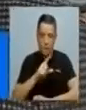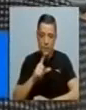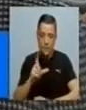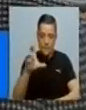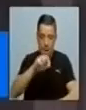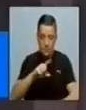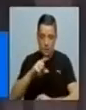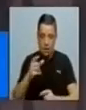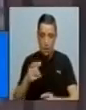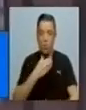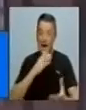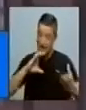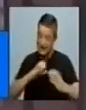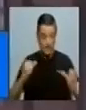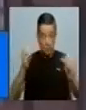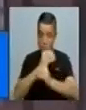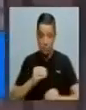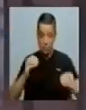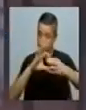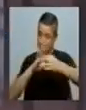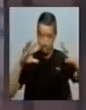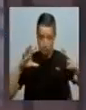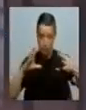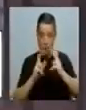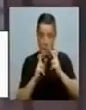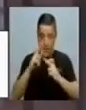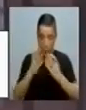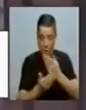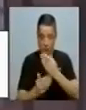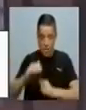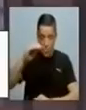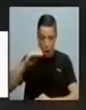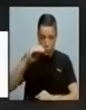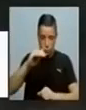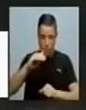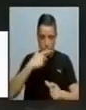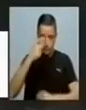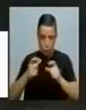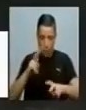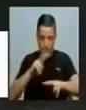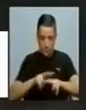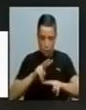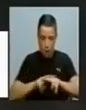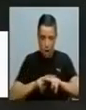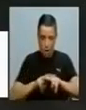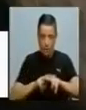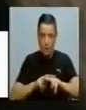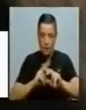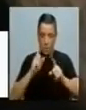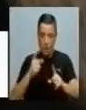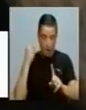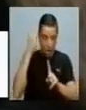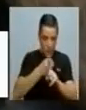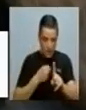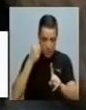relação com a crise. Certo é que o aumento de reclusos idosos em relação ao resto da população prisional impõe desafios